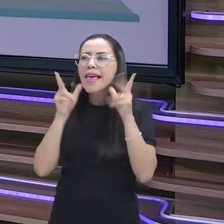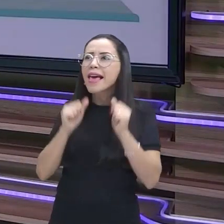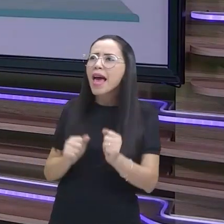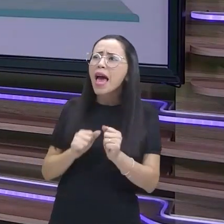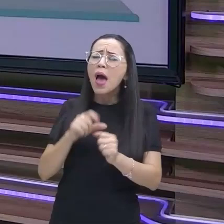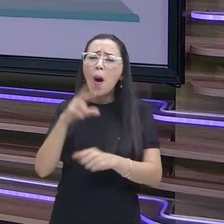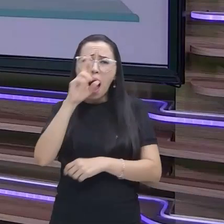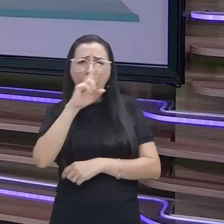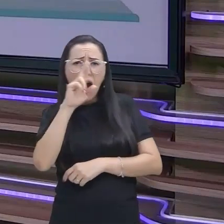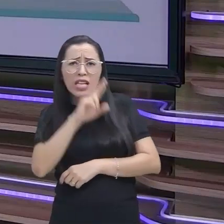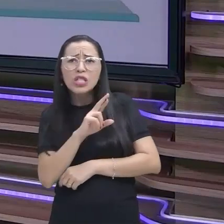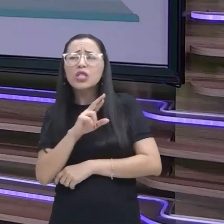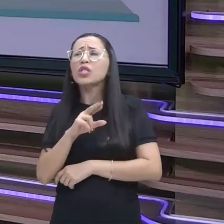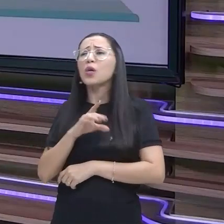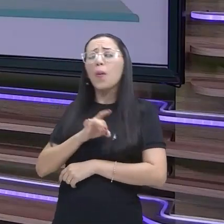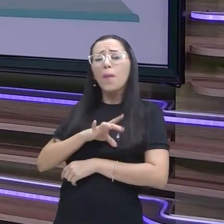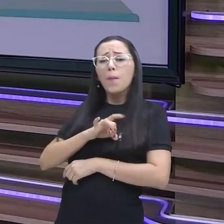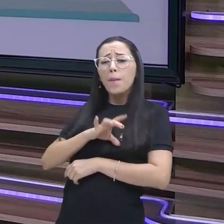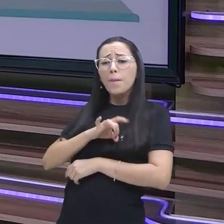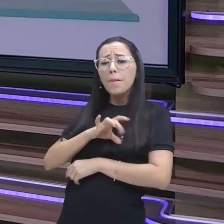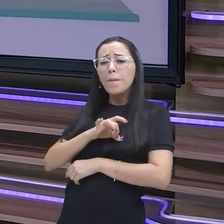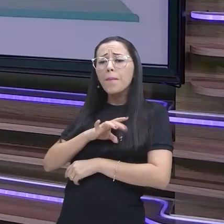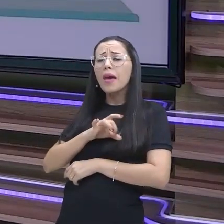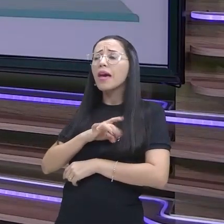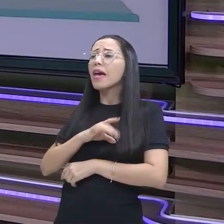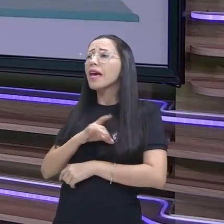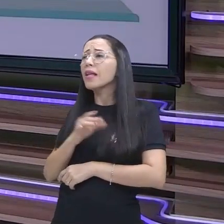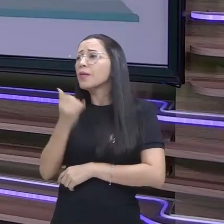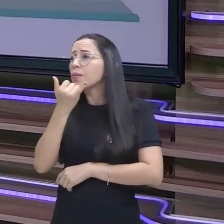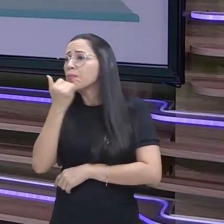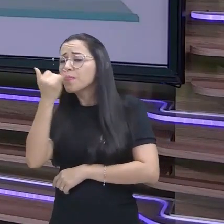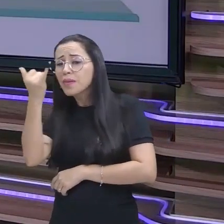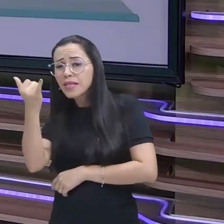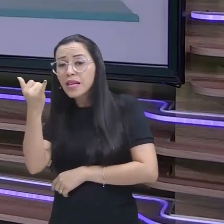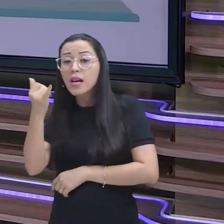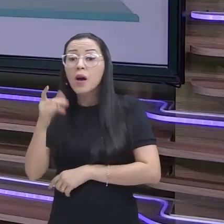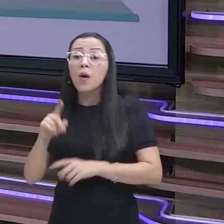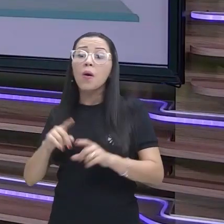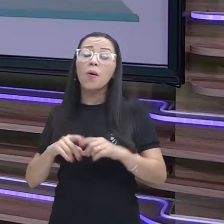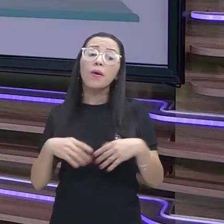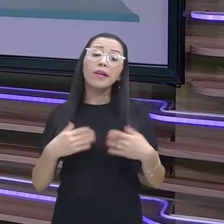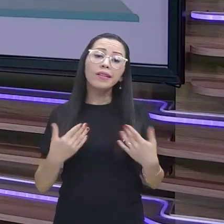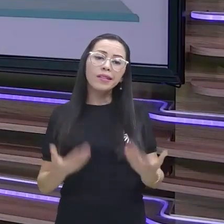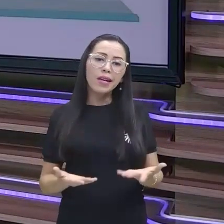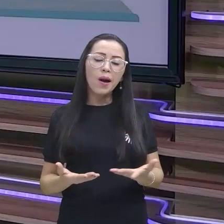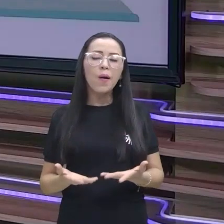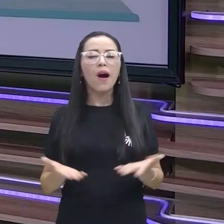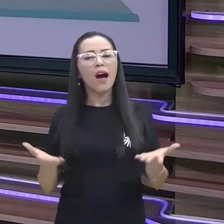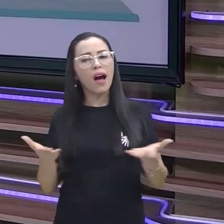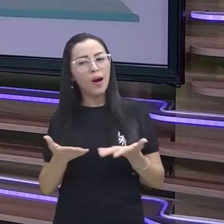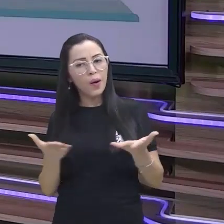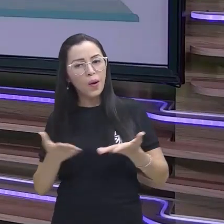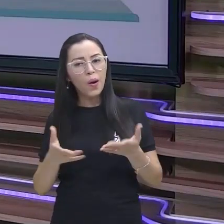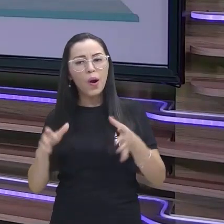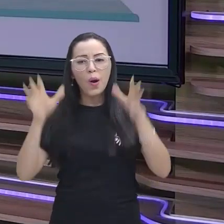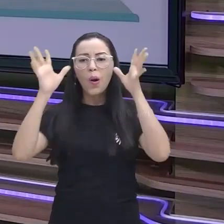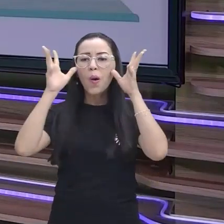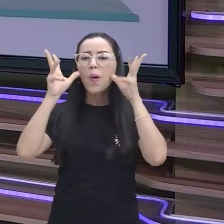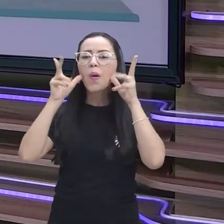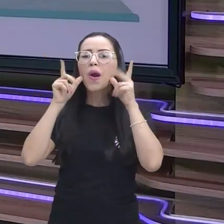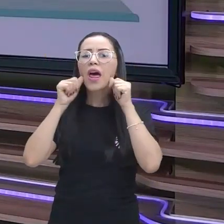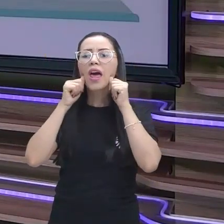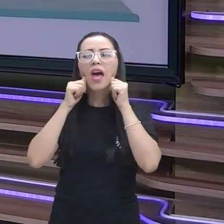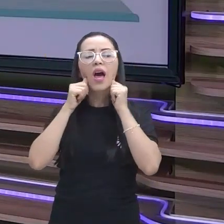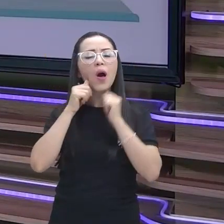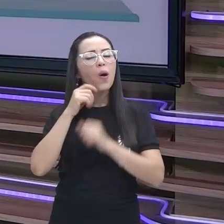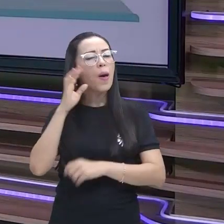ficou então rindo dele. E não imaginava o que, crianças? Não imaginava que iria em algum momento de sua